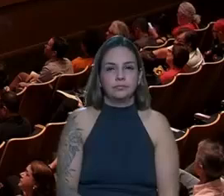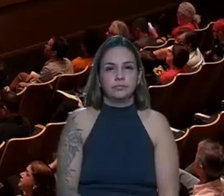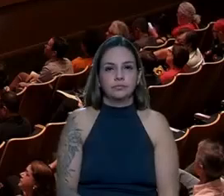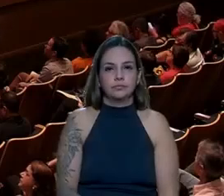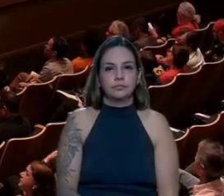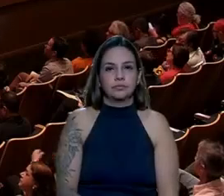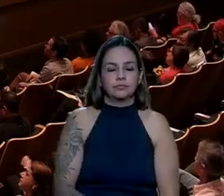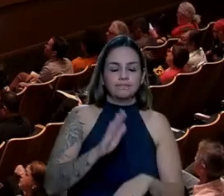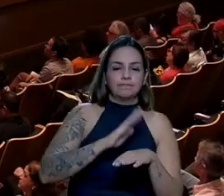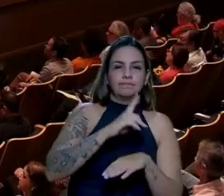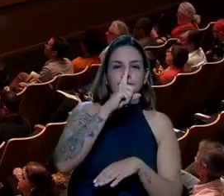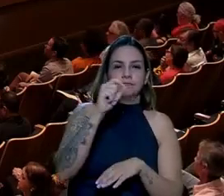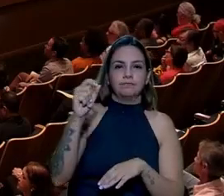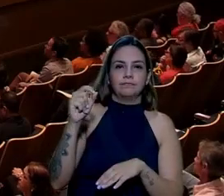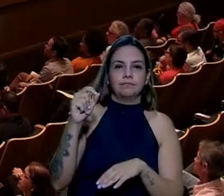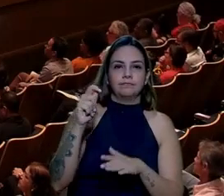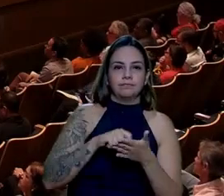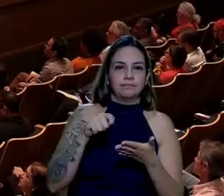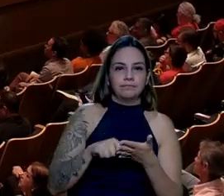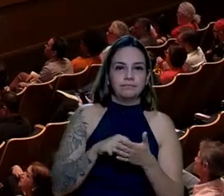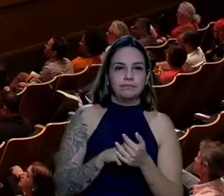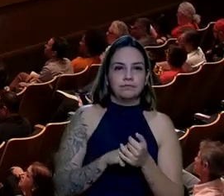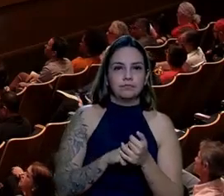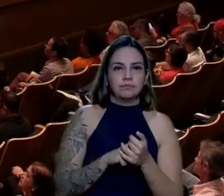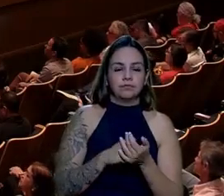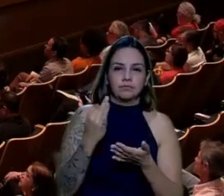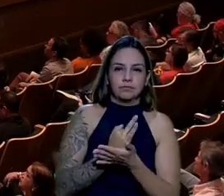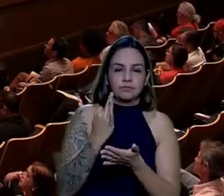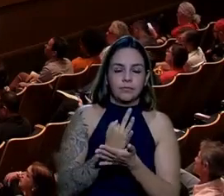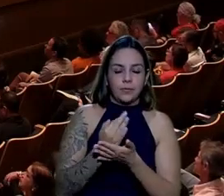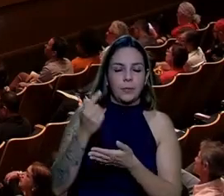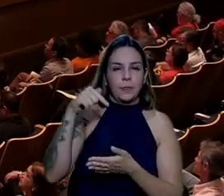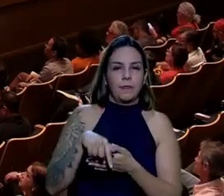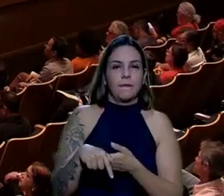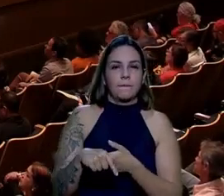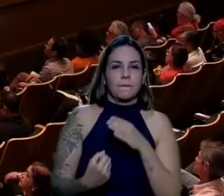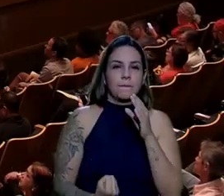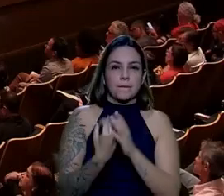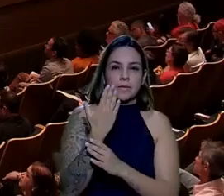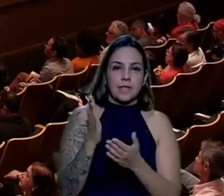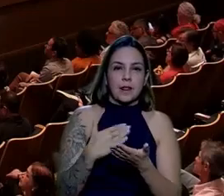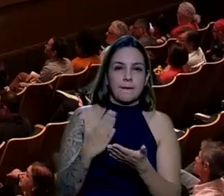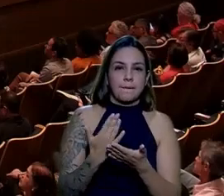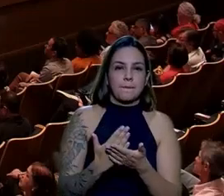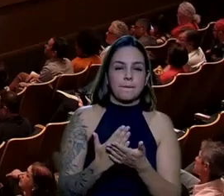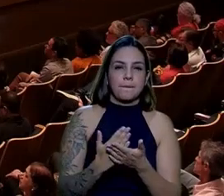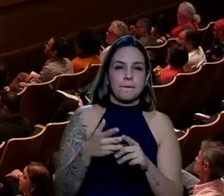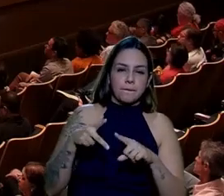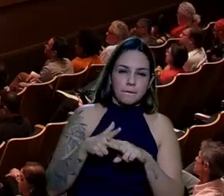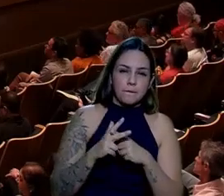edição, foram mais de 100 escritores inscritos. O FLI Araxá traz ainda lançamentos de livros